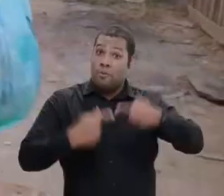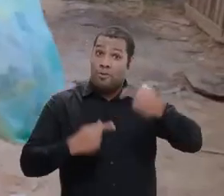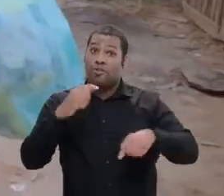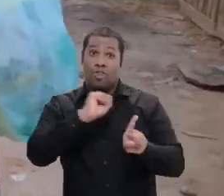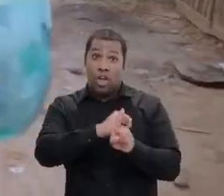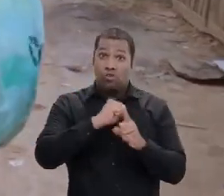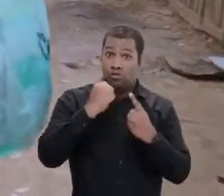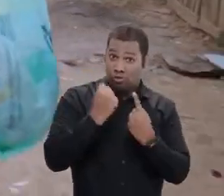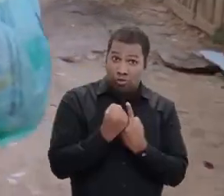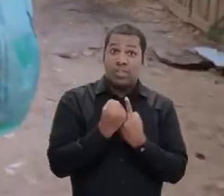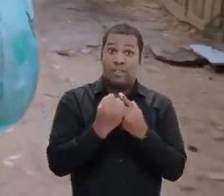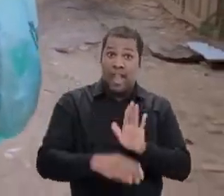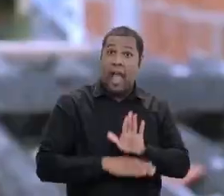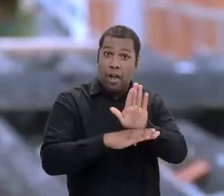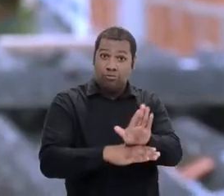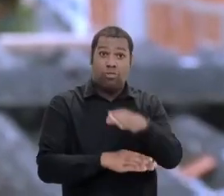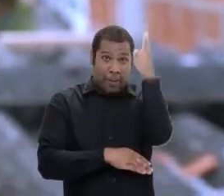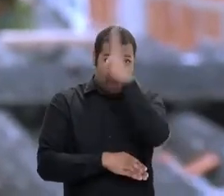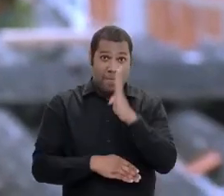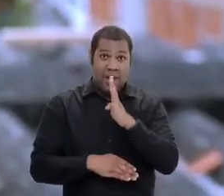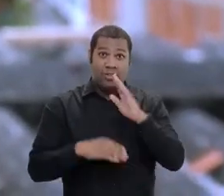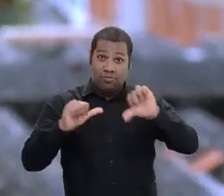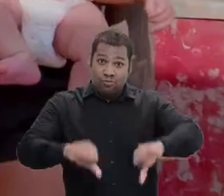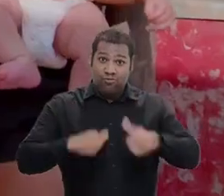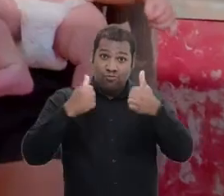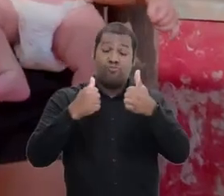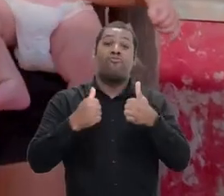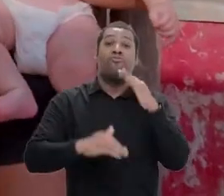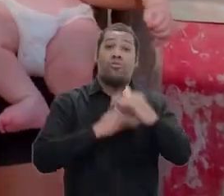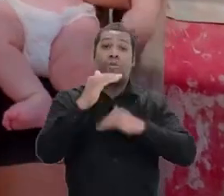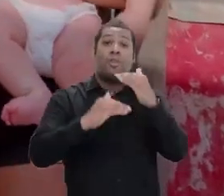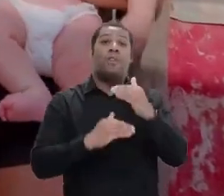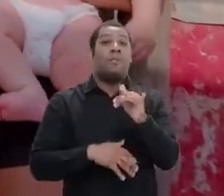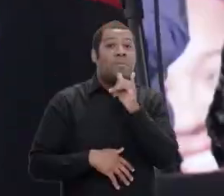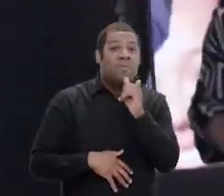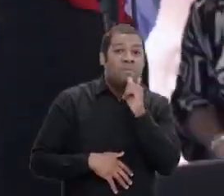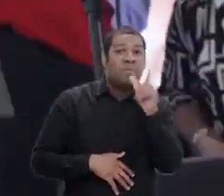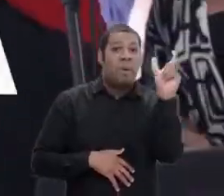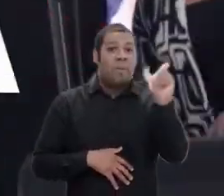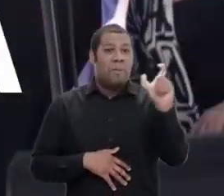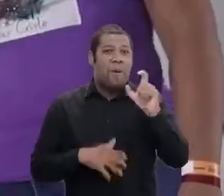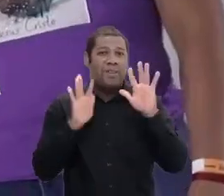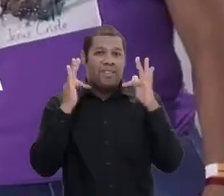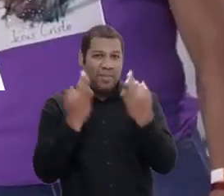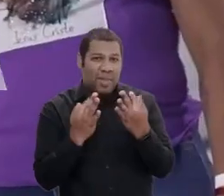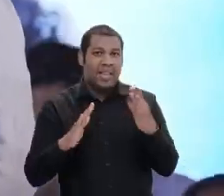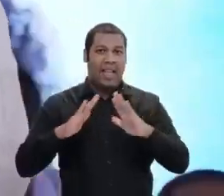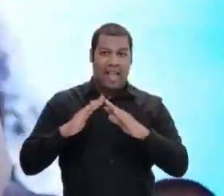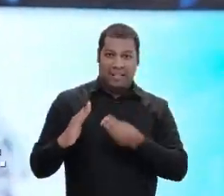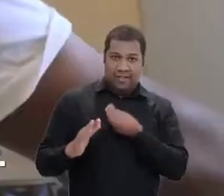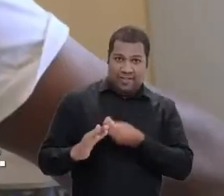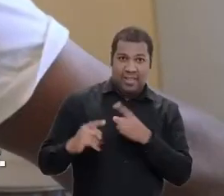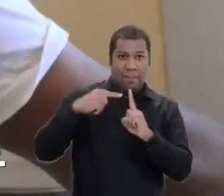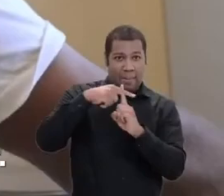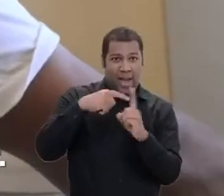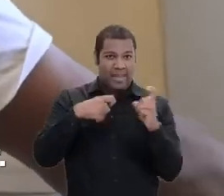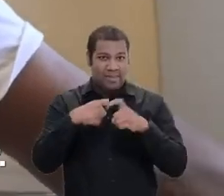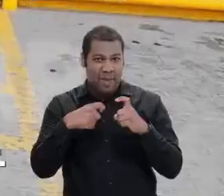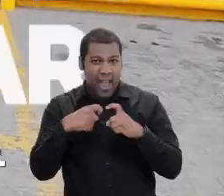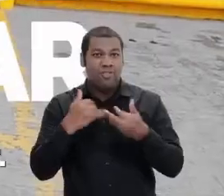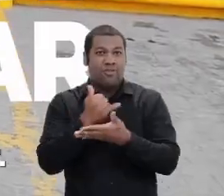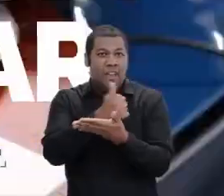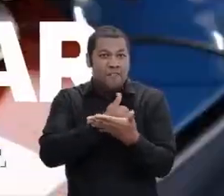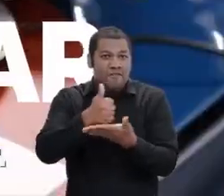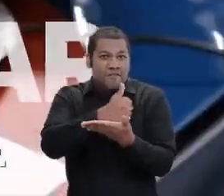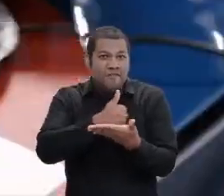e fortalecemos políticas sociais que mudaram o Brasil. É exemplo do Bolsa Família, do Minha Casa Minha Vida, do Mais Médico